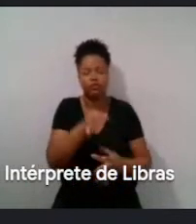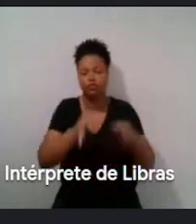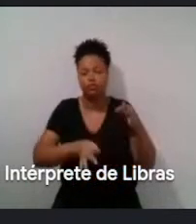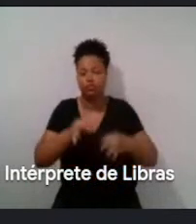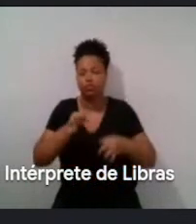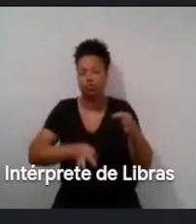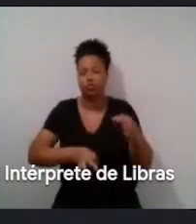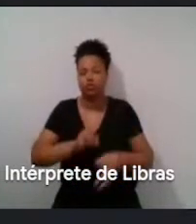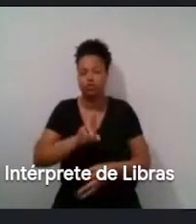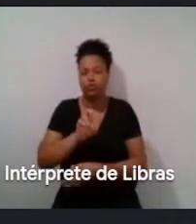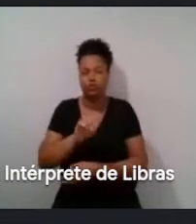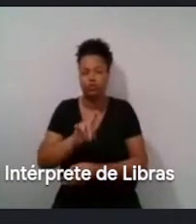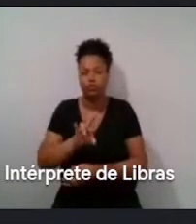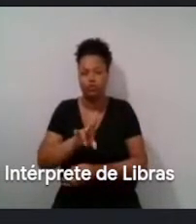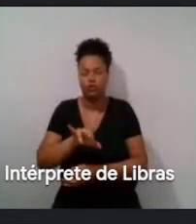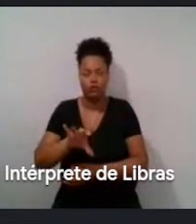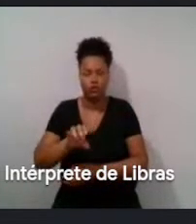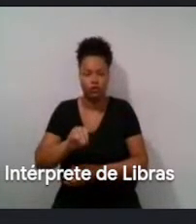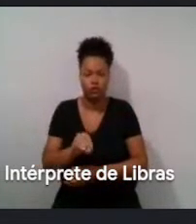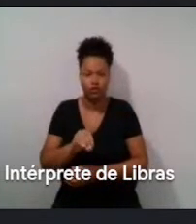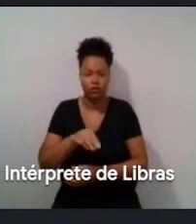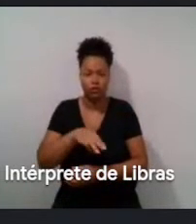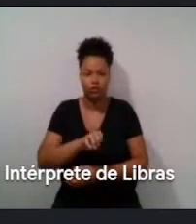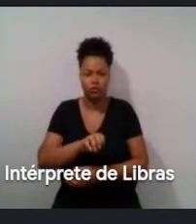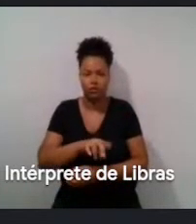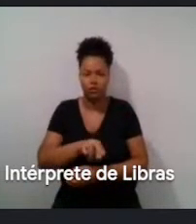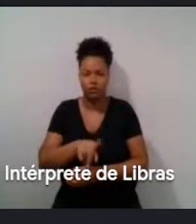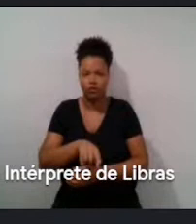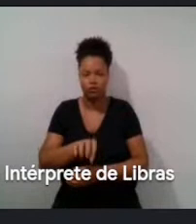relator, juiz Rodrigo Menezes dos Santos,